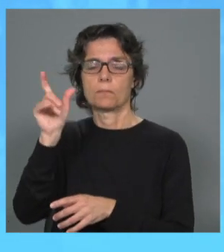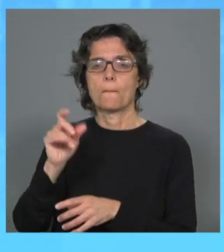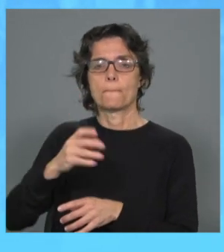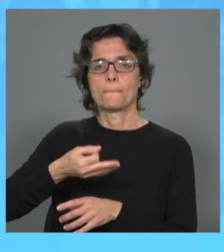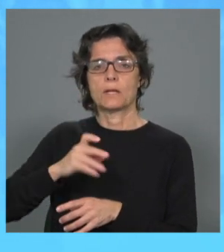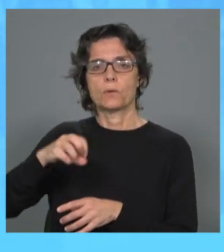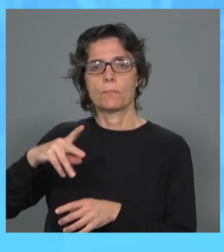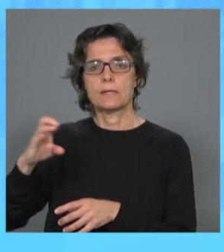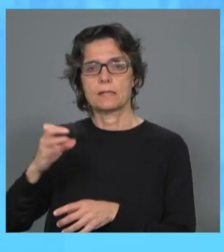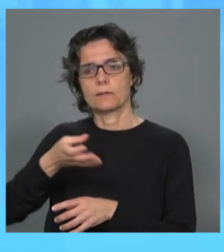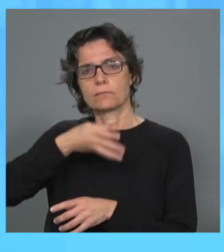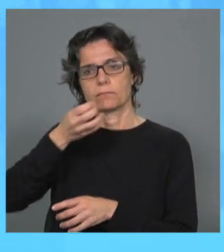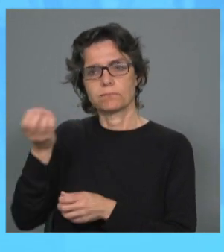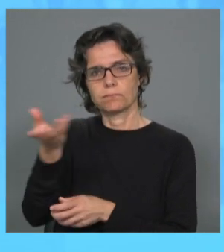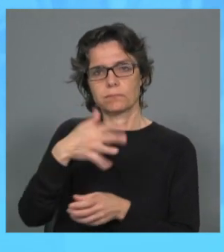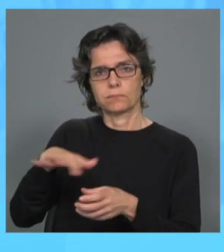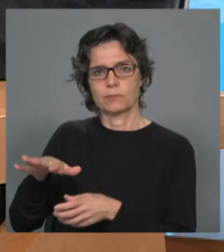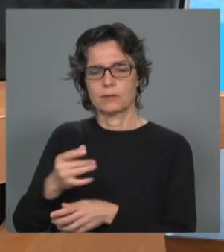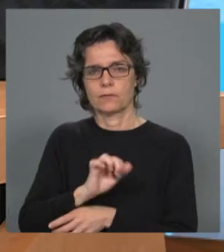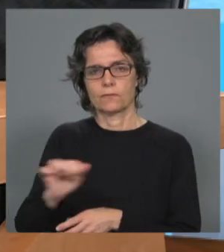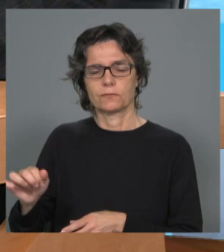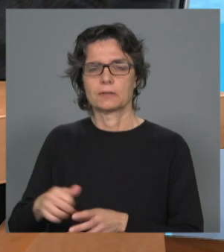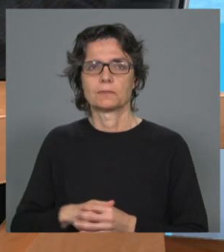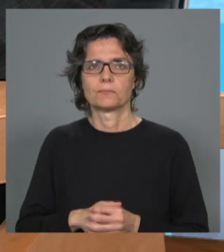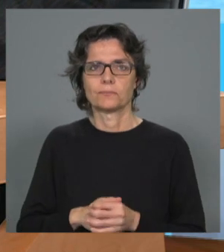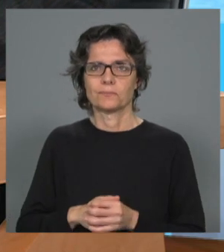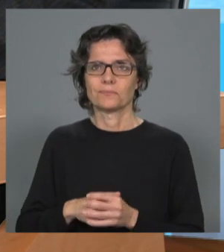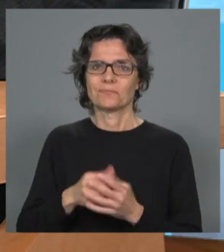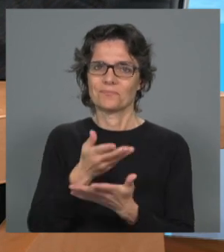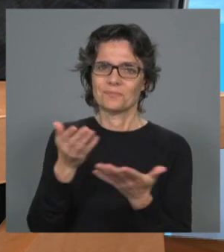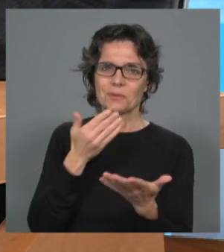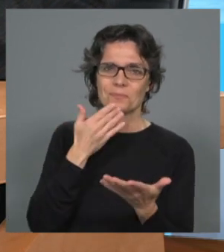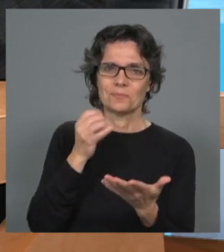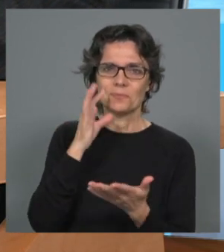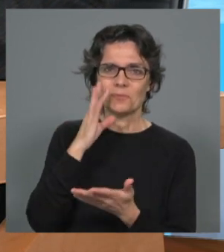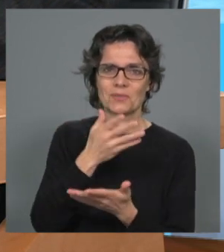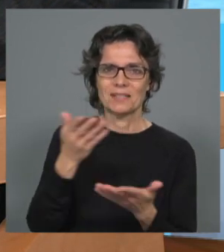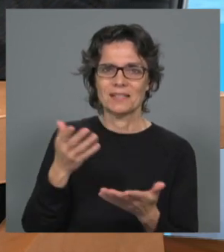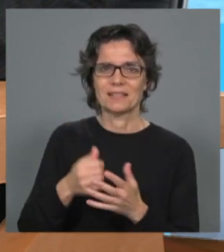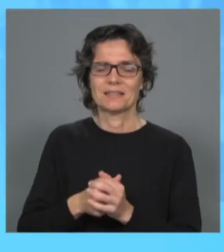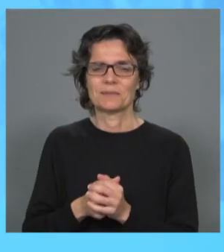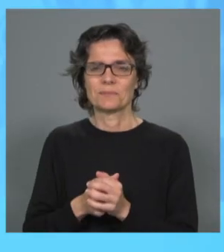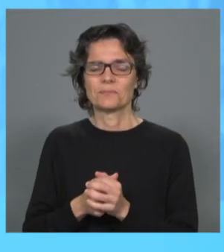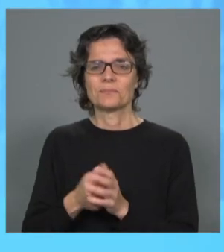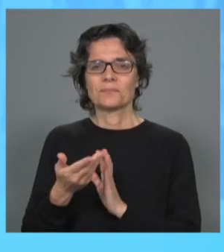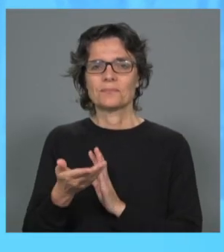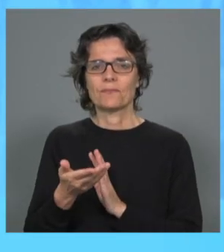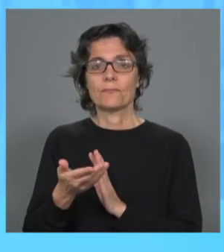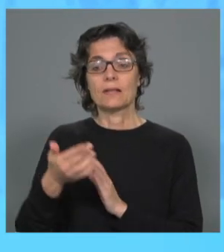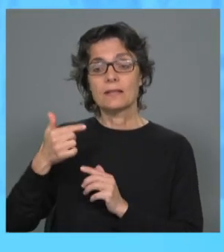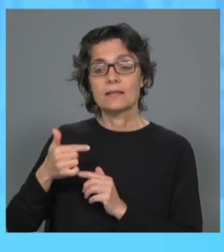dessas situações. Irmã Inês, Dr. Pedro, muito boa tarde. Obrigado por estarem neste programa, de facto, no contexto da Semana da